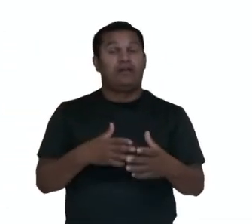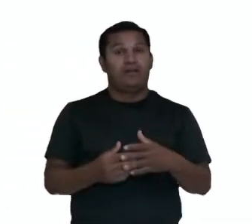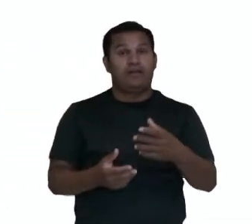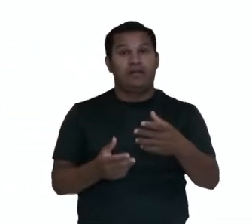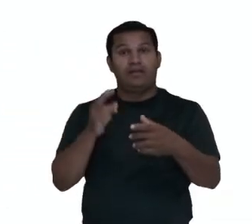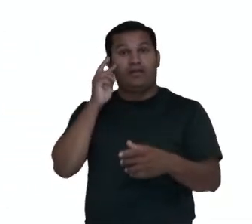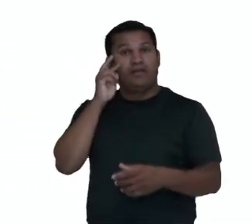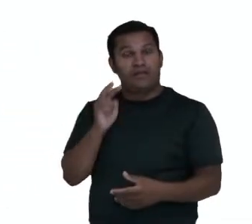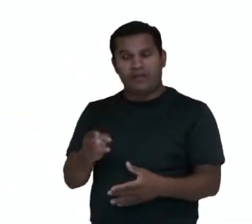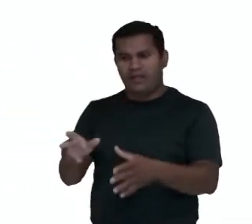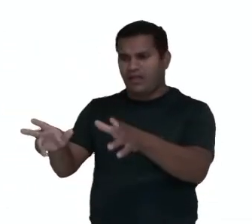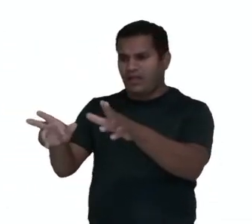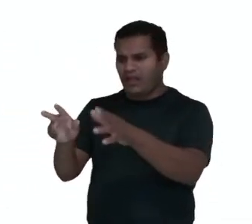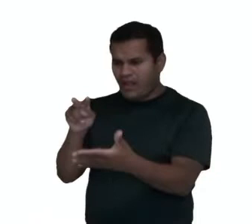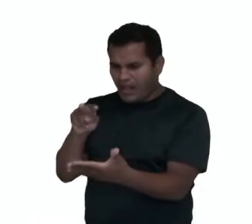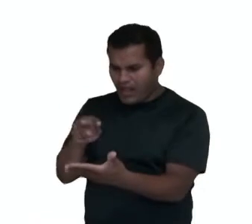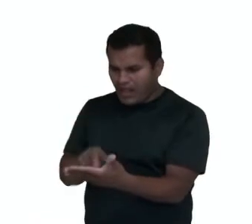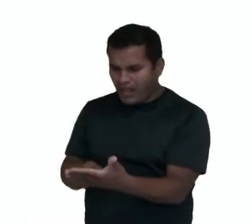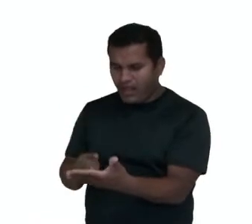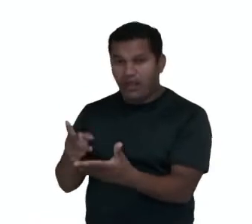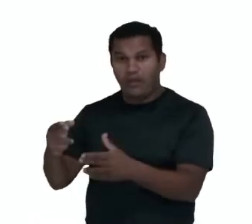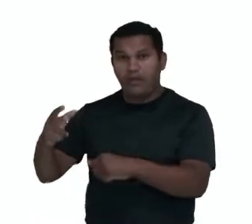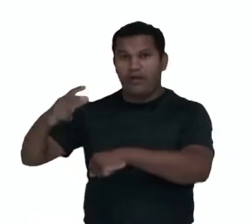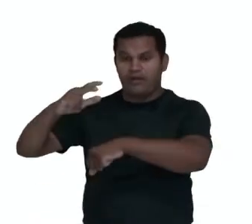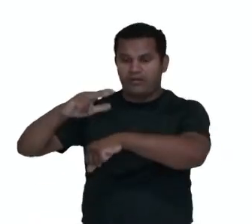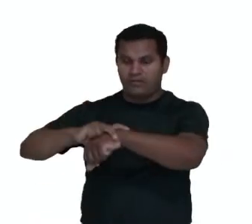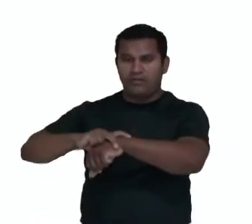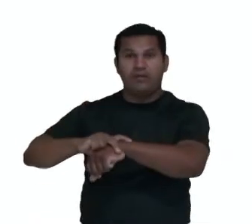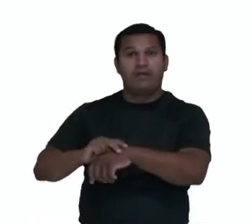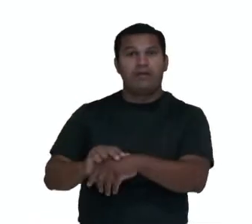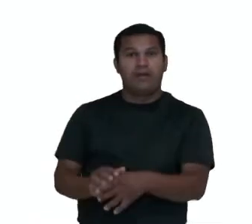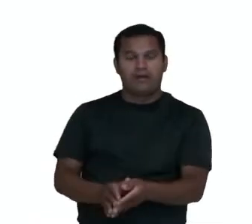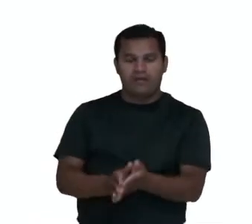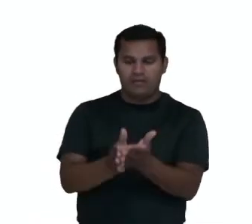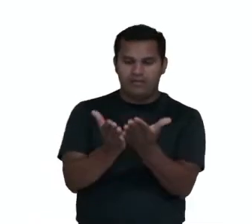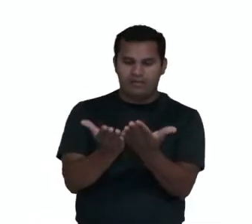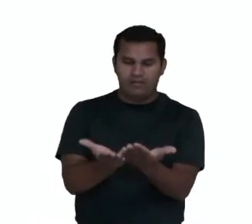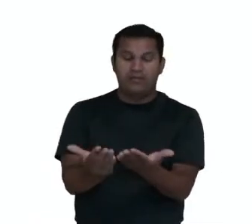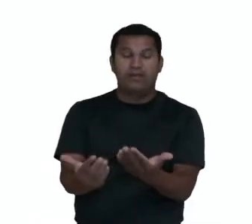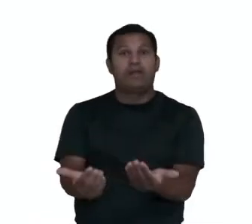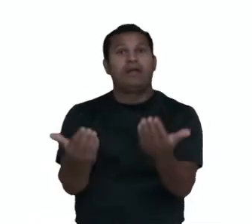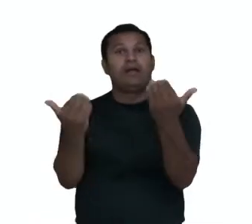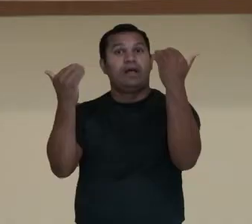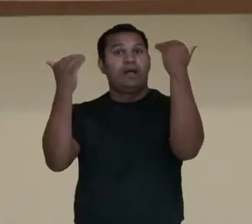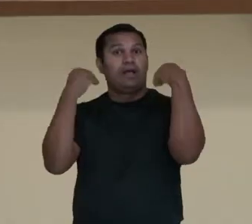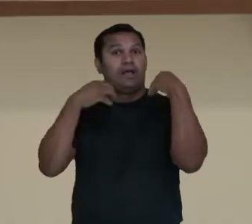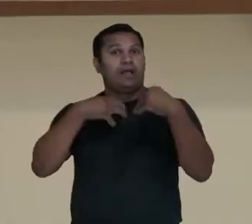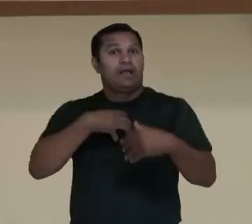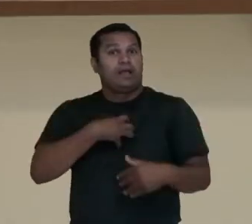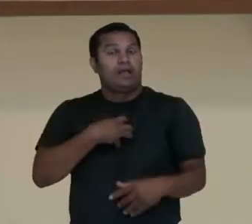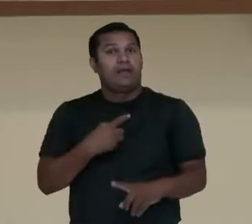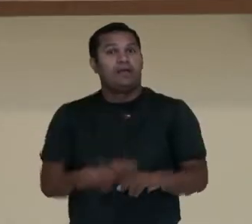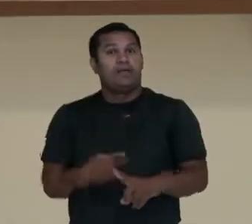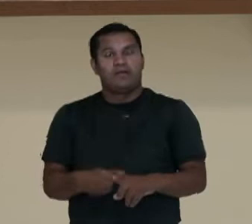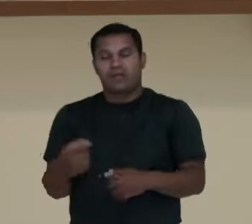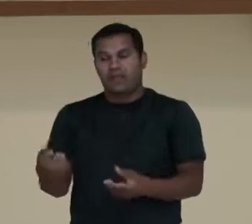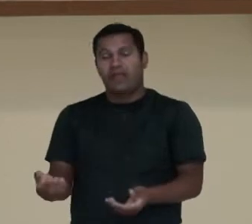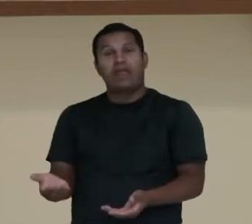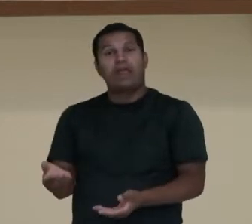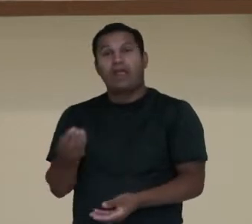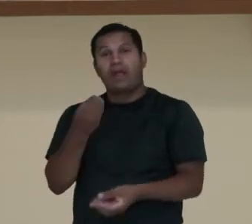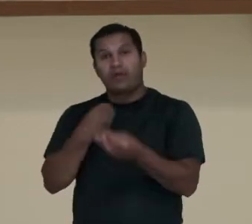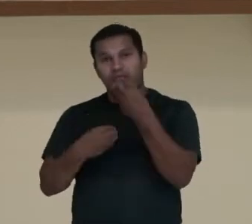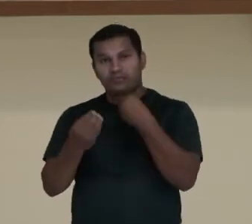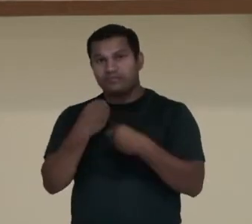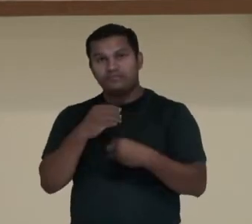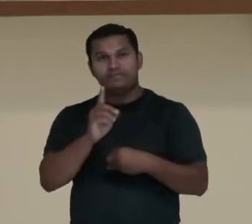mãos vazias, no maravilhoso espanto de saberes que o alimento deles já estava em ti. Então aqui o poeta